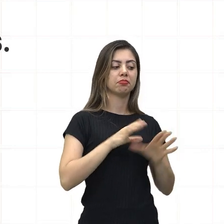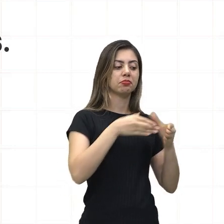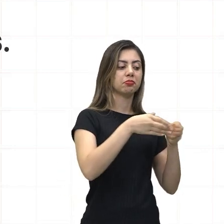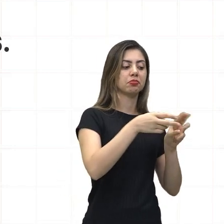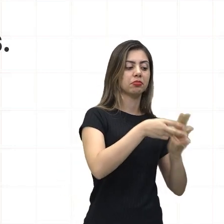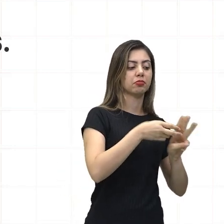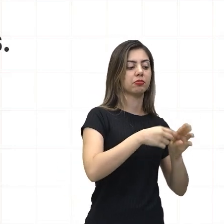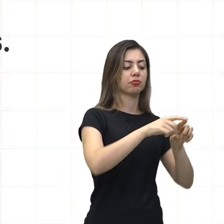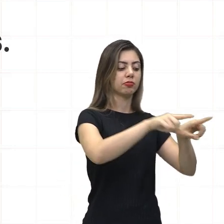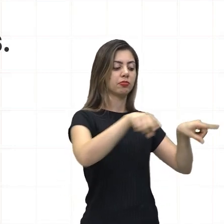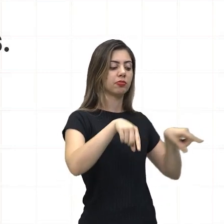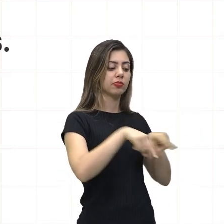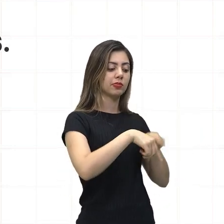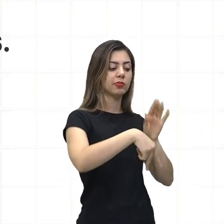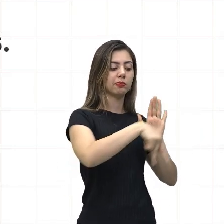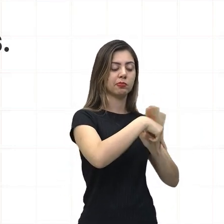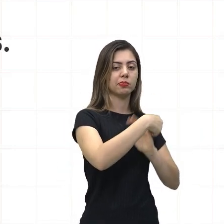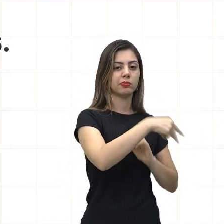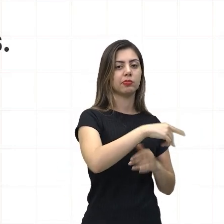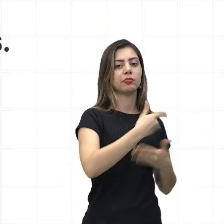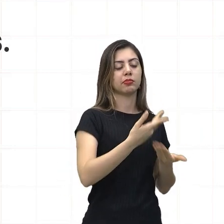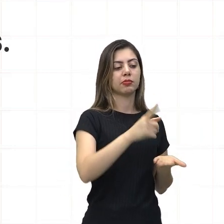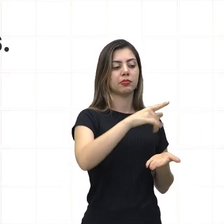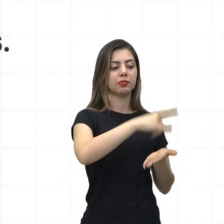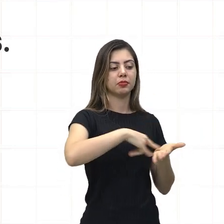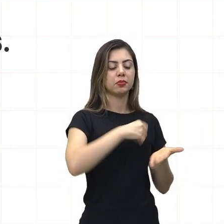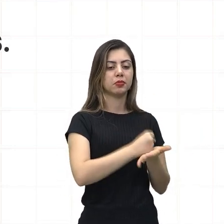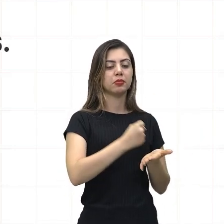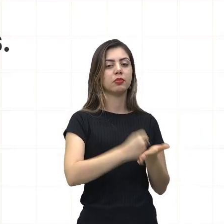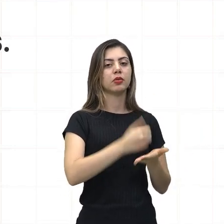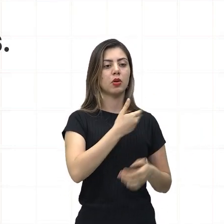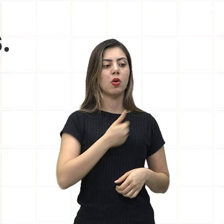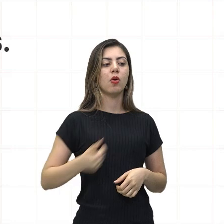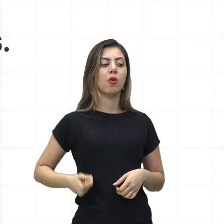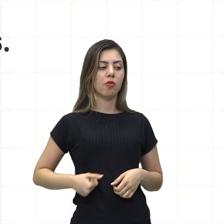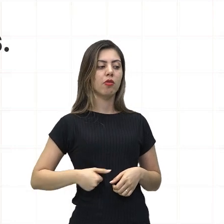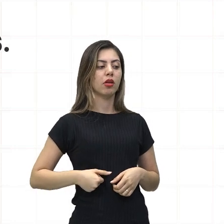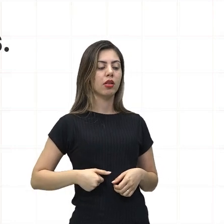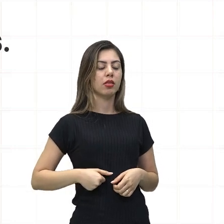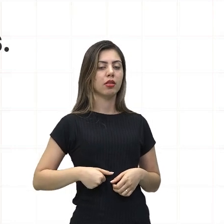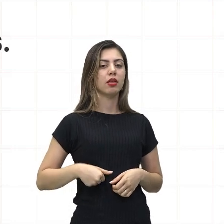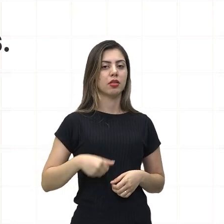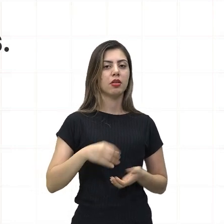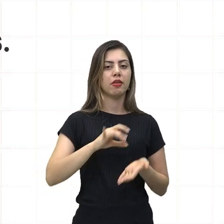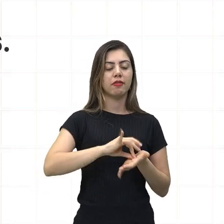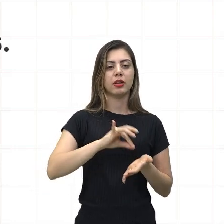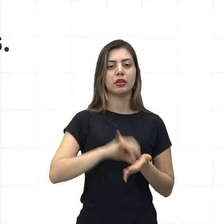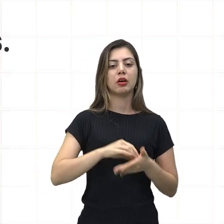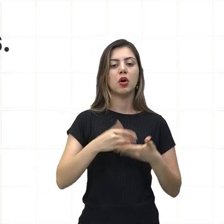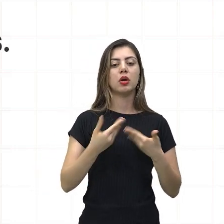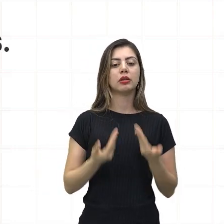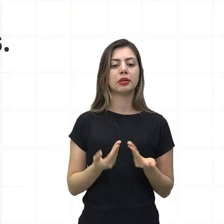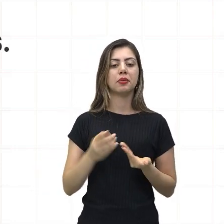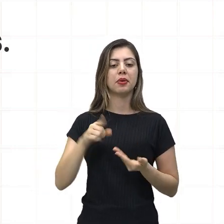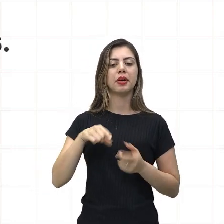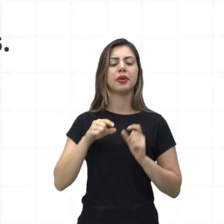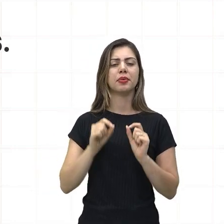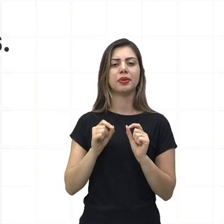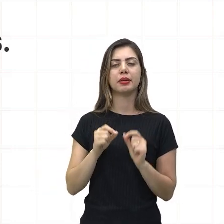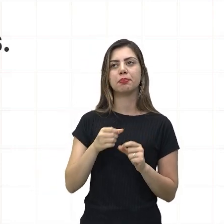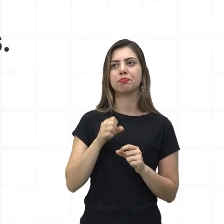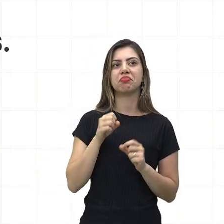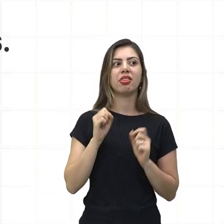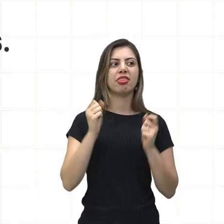Estas terras são consideradas bens da União e são inalienáveis, ou seja, Não tem como